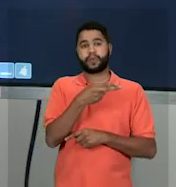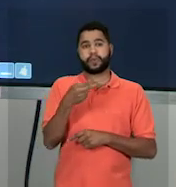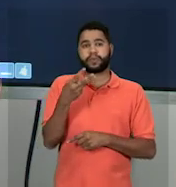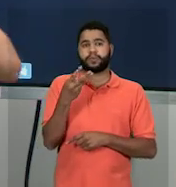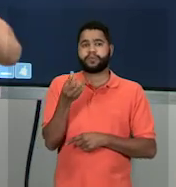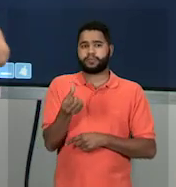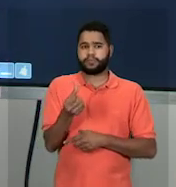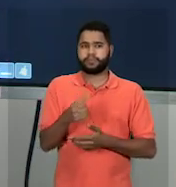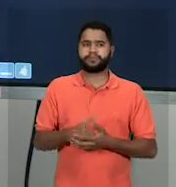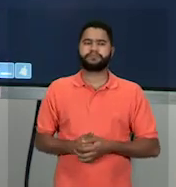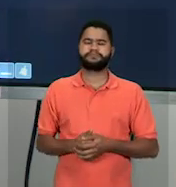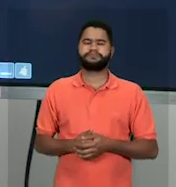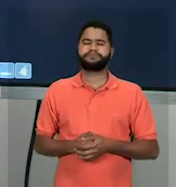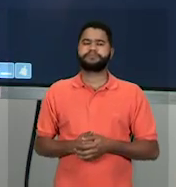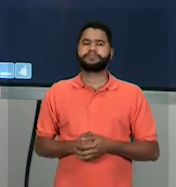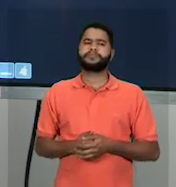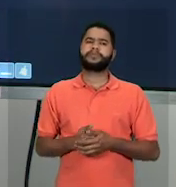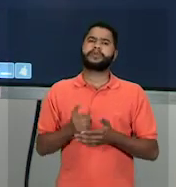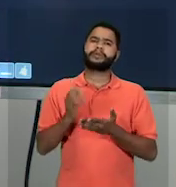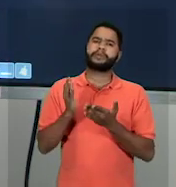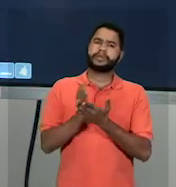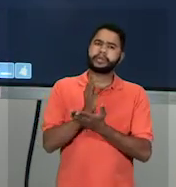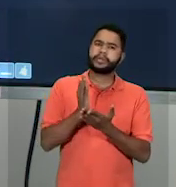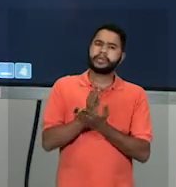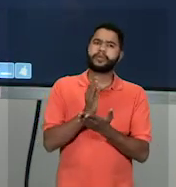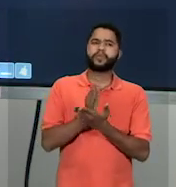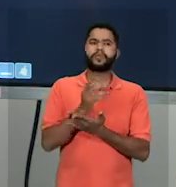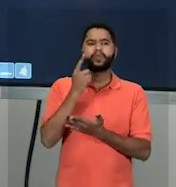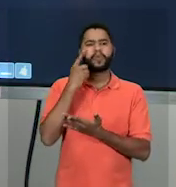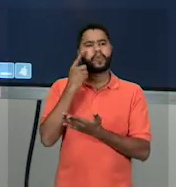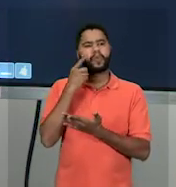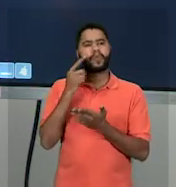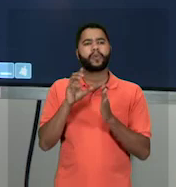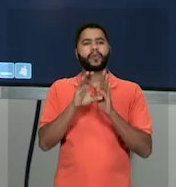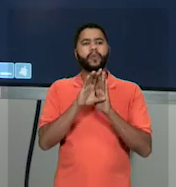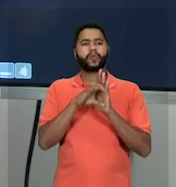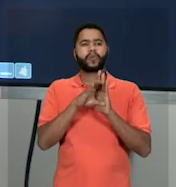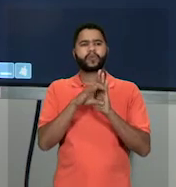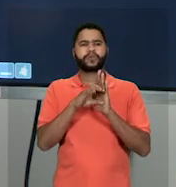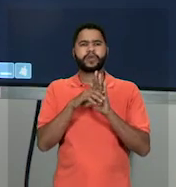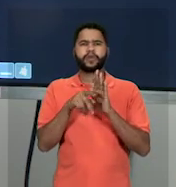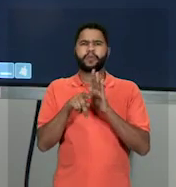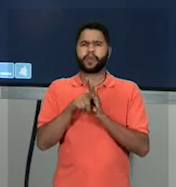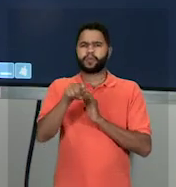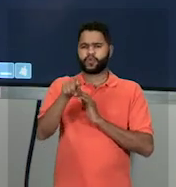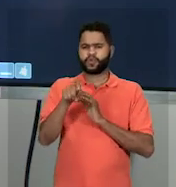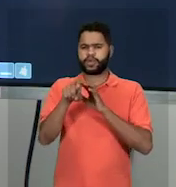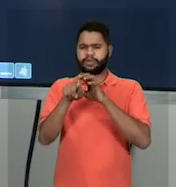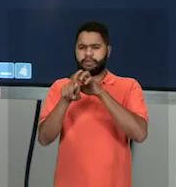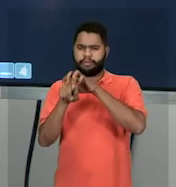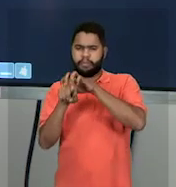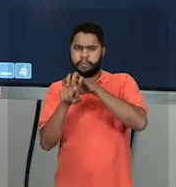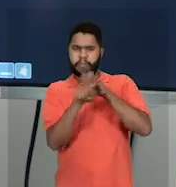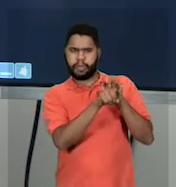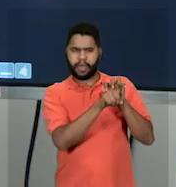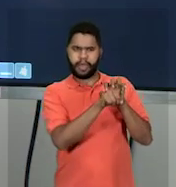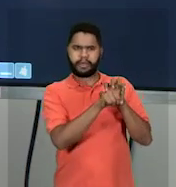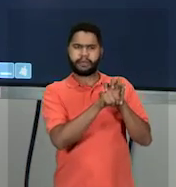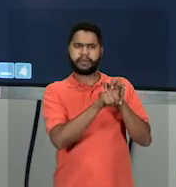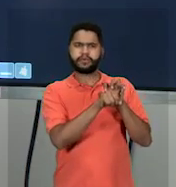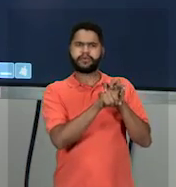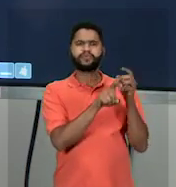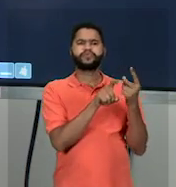36 então em muitos livros nós vamos ver o seguinte conceito isole a incógnita beleza ISO e